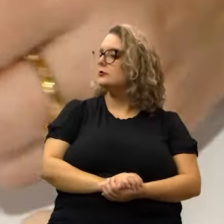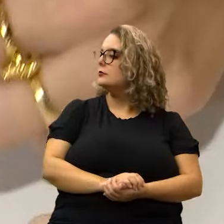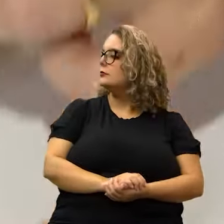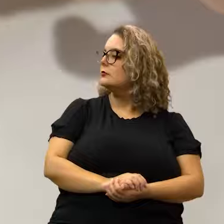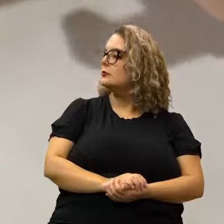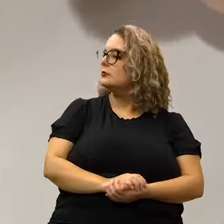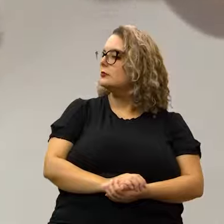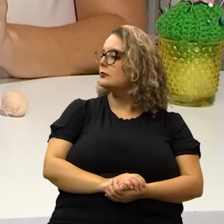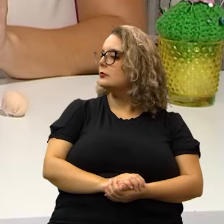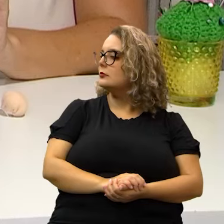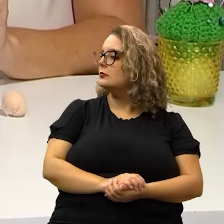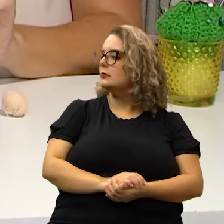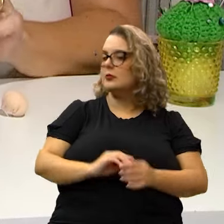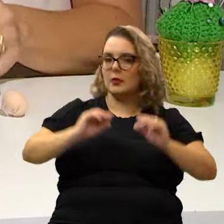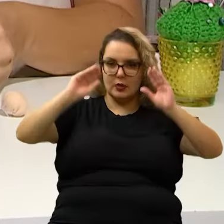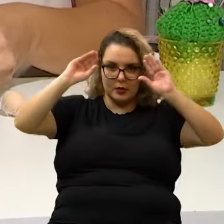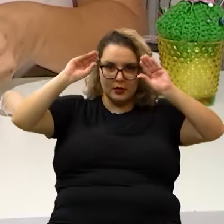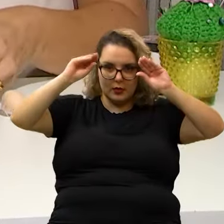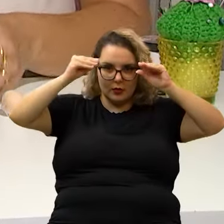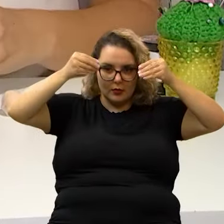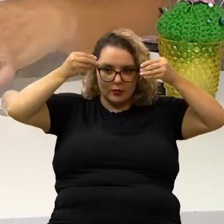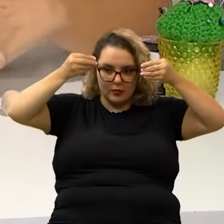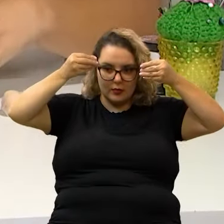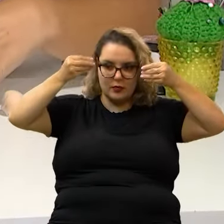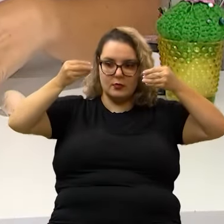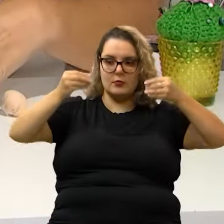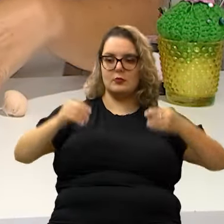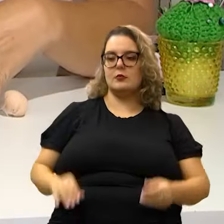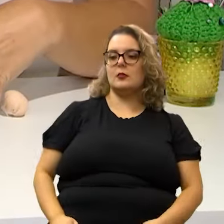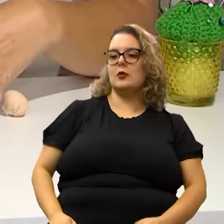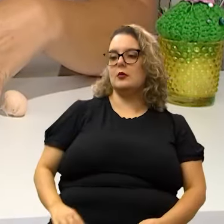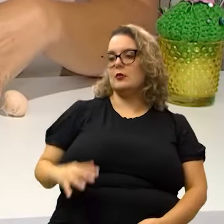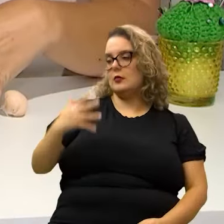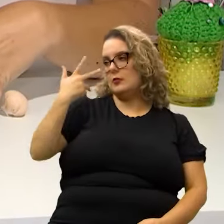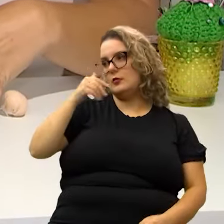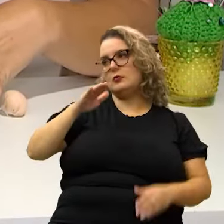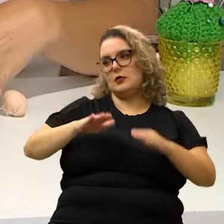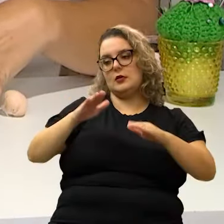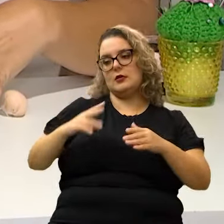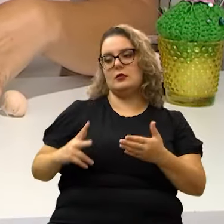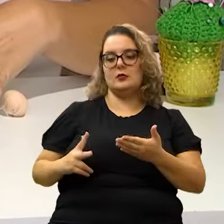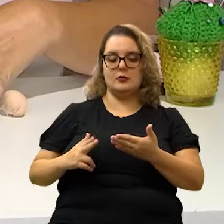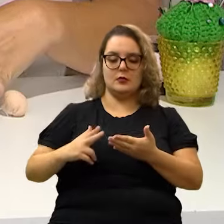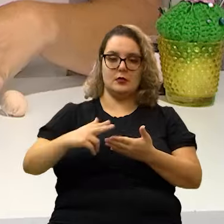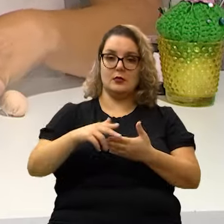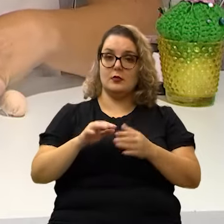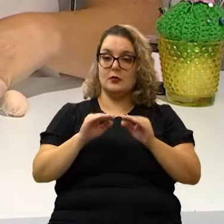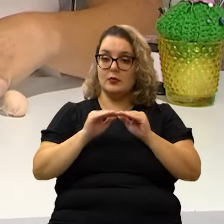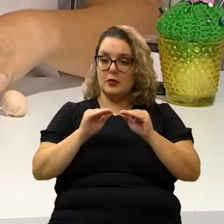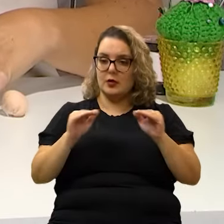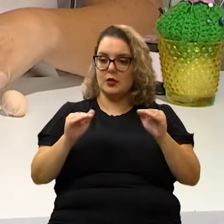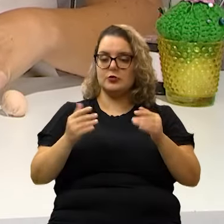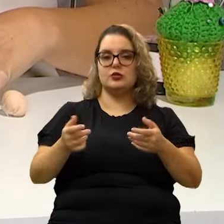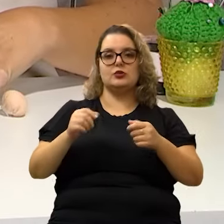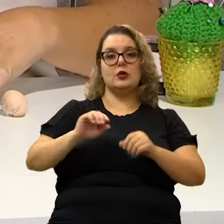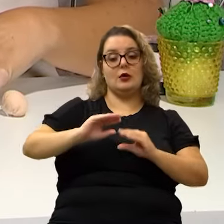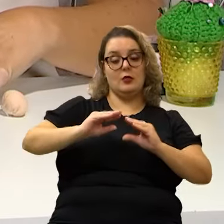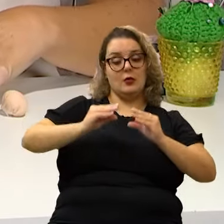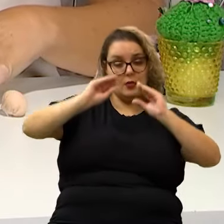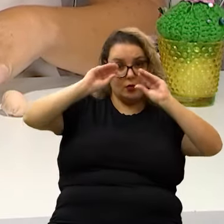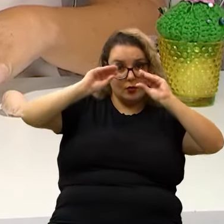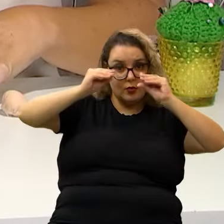E faço aqui uma viradinha, para ficar sim. um acabamento, para não ficar, né? Às vezes, o corte com a tesoura não ficou tão retinho. Eu viro toda